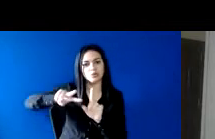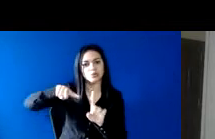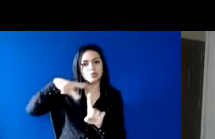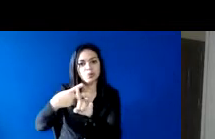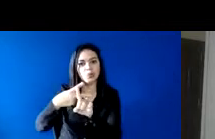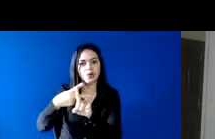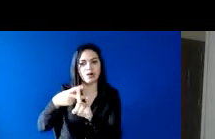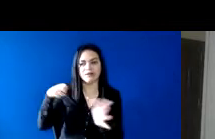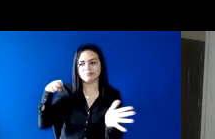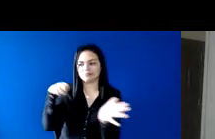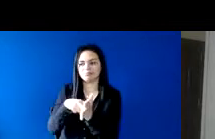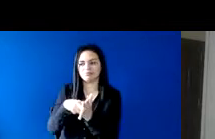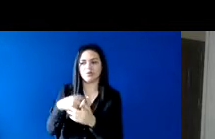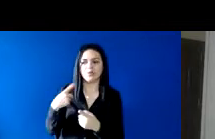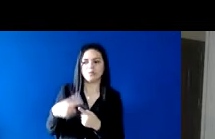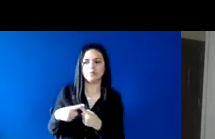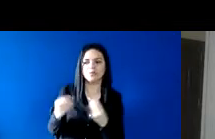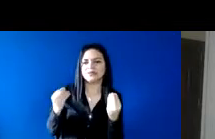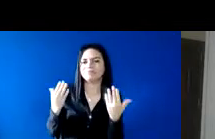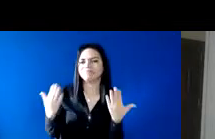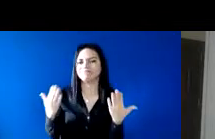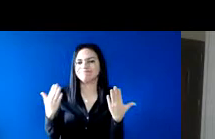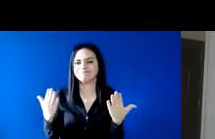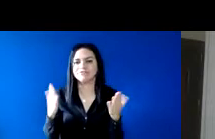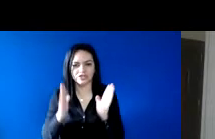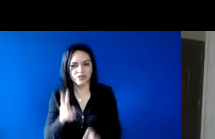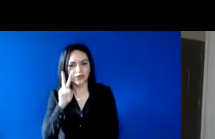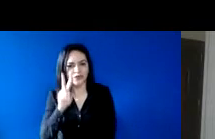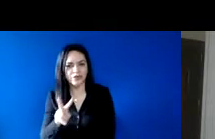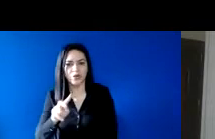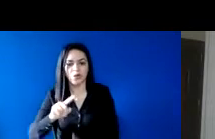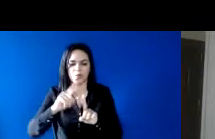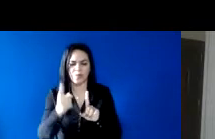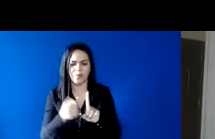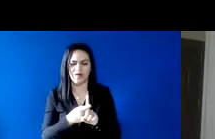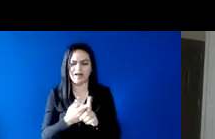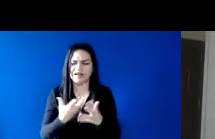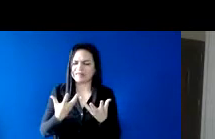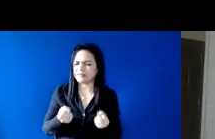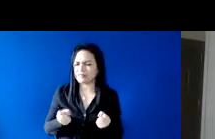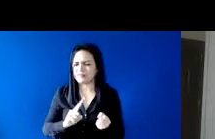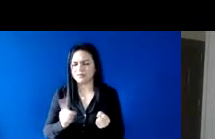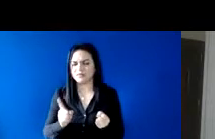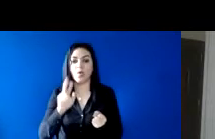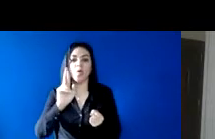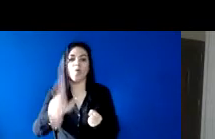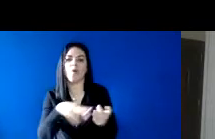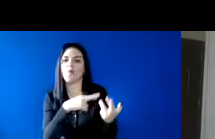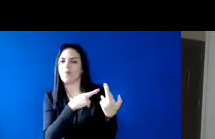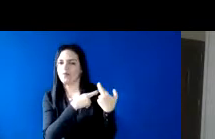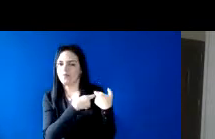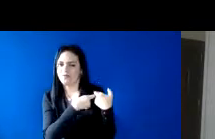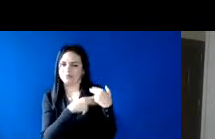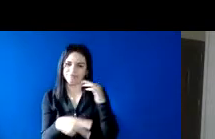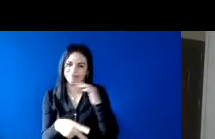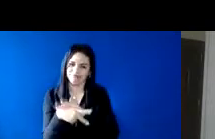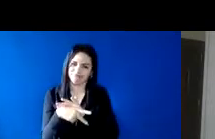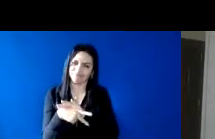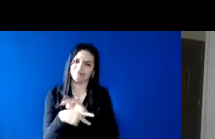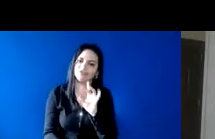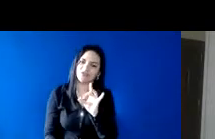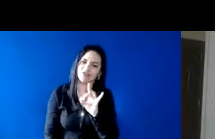penalizadas, porque, como já vimos, né, uma gravidez indesejada não é responsabilidade só da mulher, é